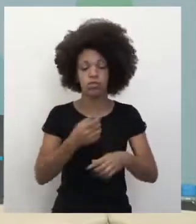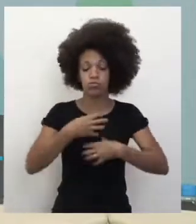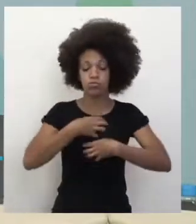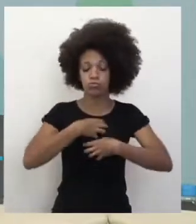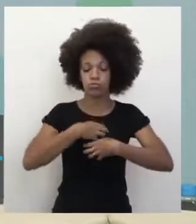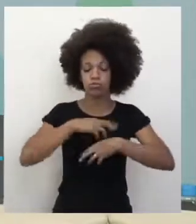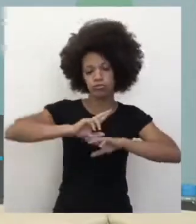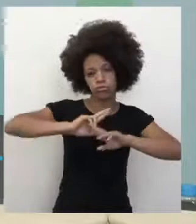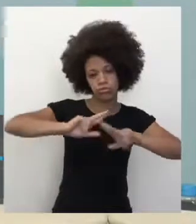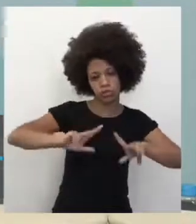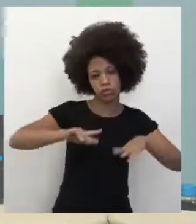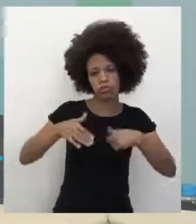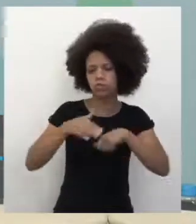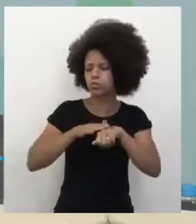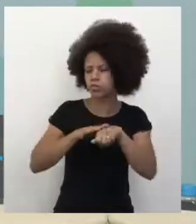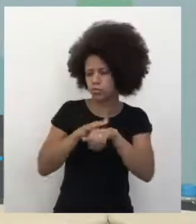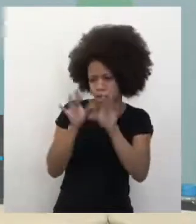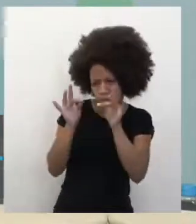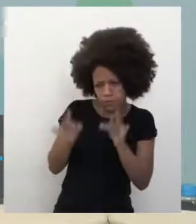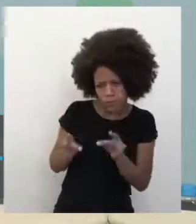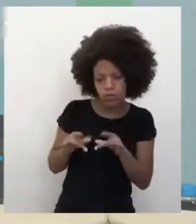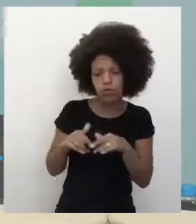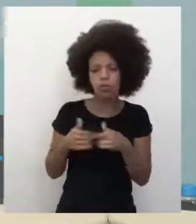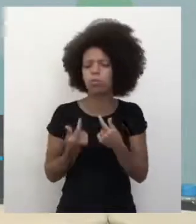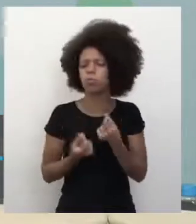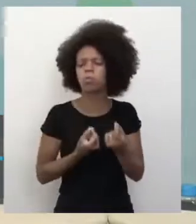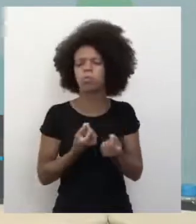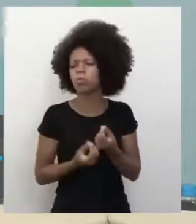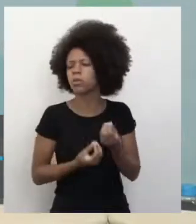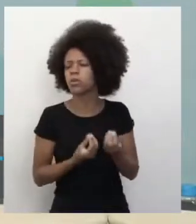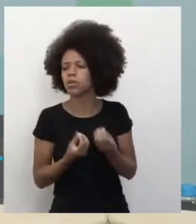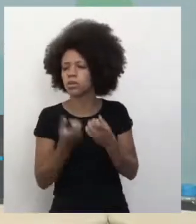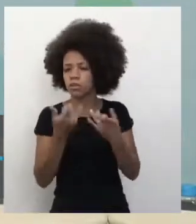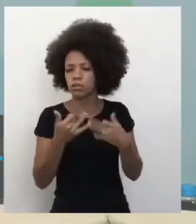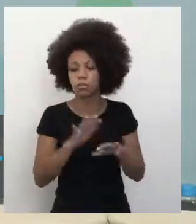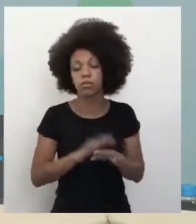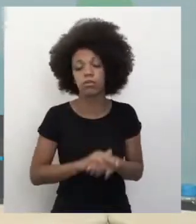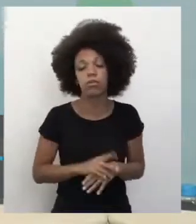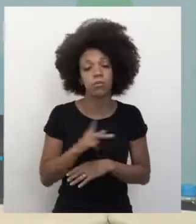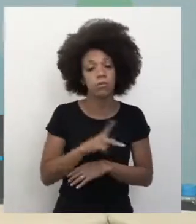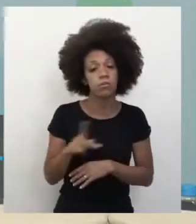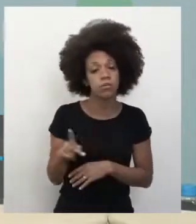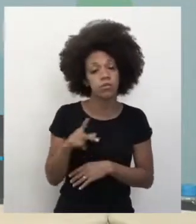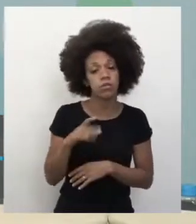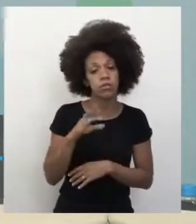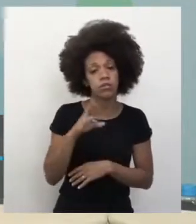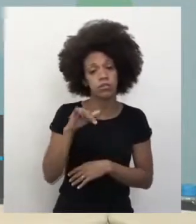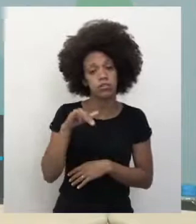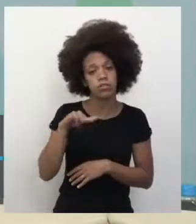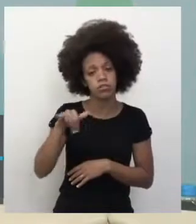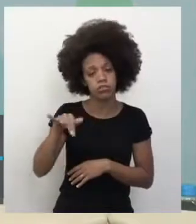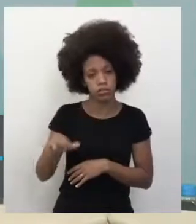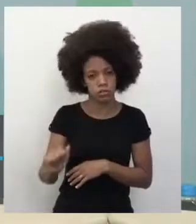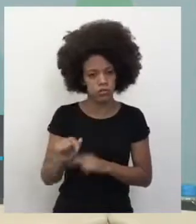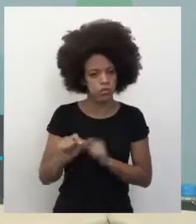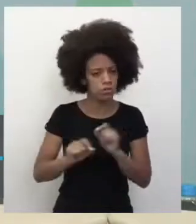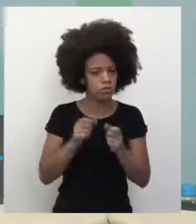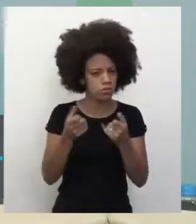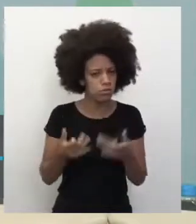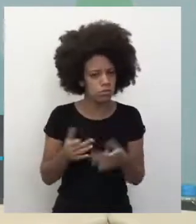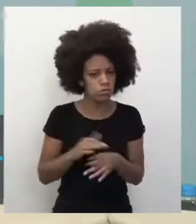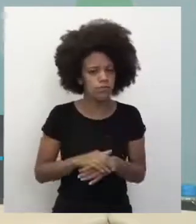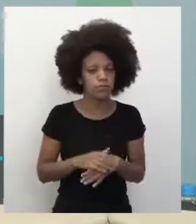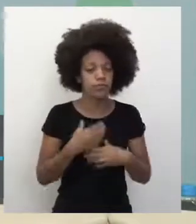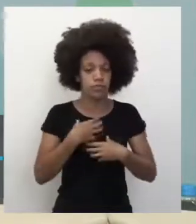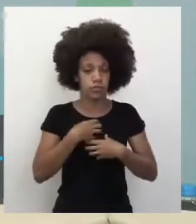bom até que a gente conversar um pouquinho a respeito. O que será que ele quis dizer com isso, né? Boa. E a professora Cristina disse o seguinte, que